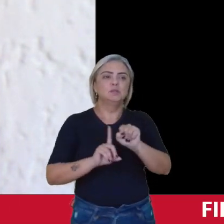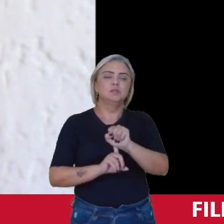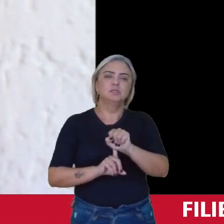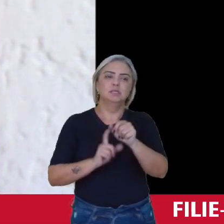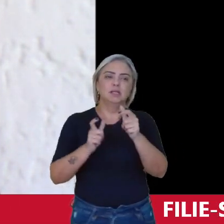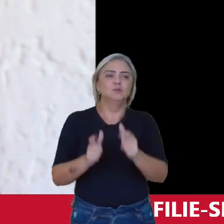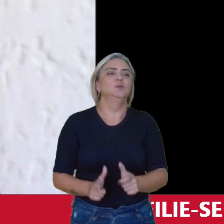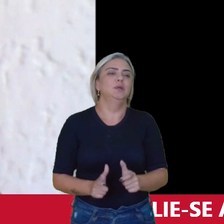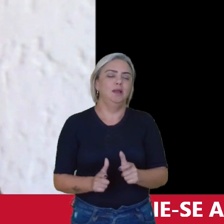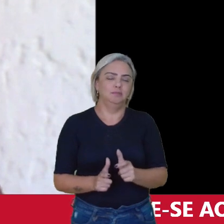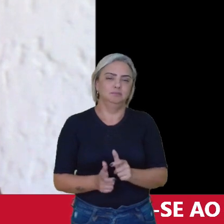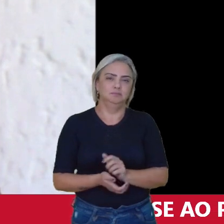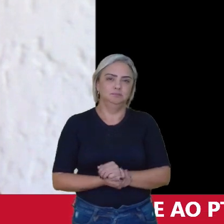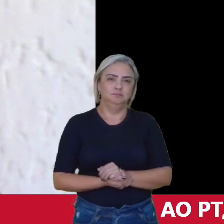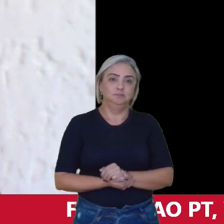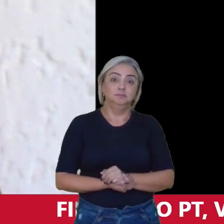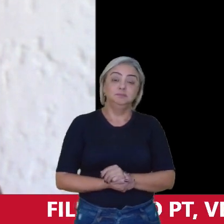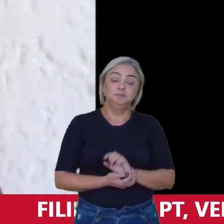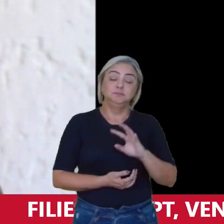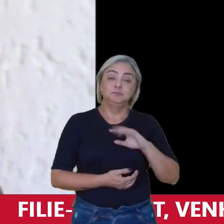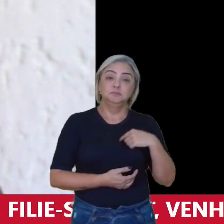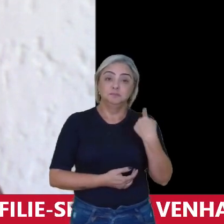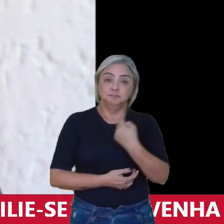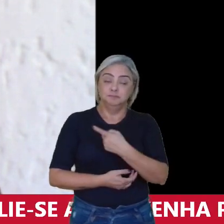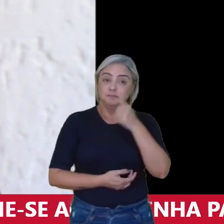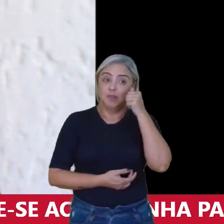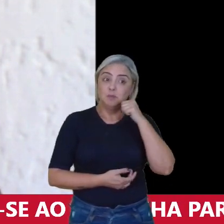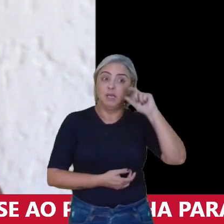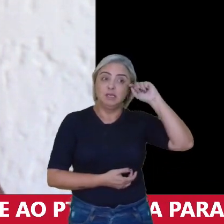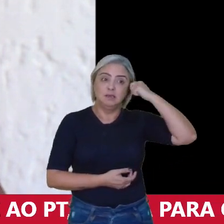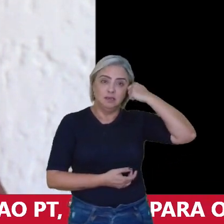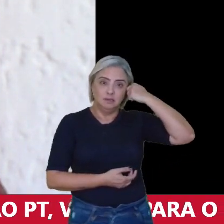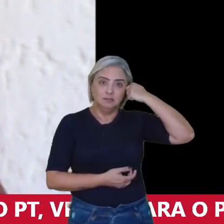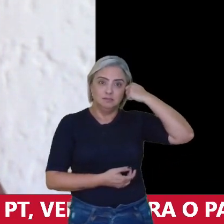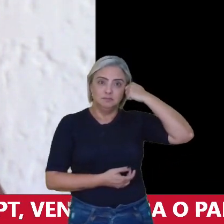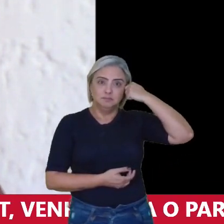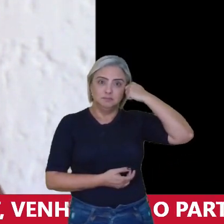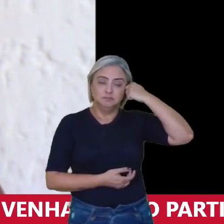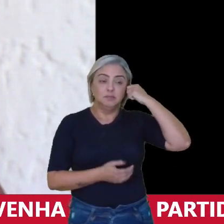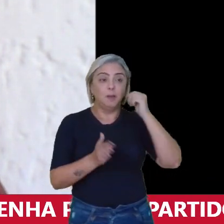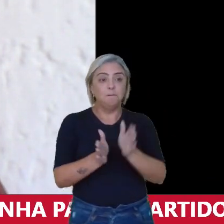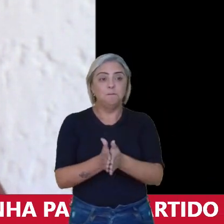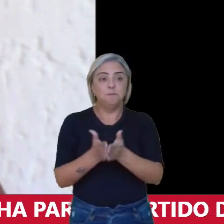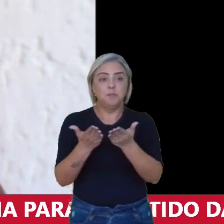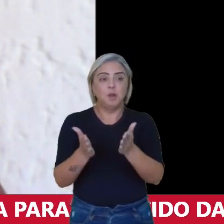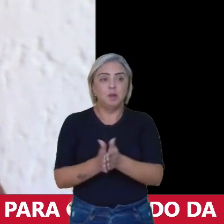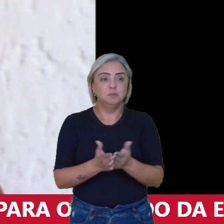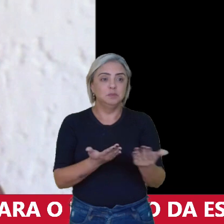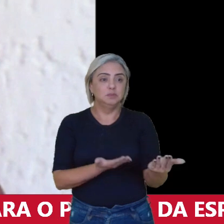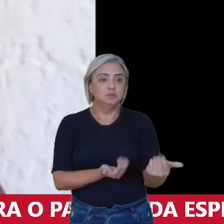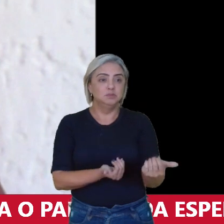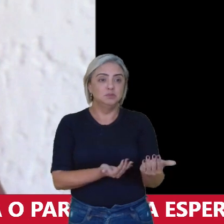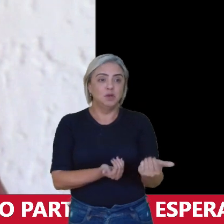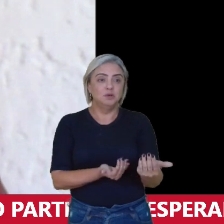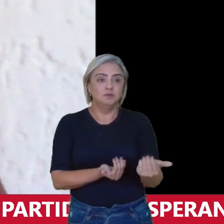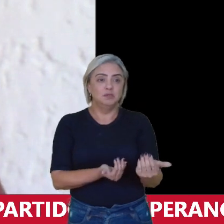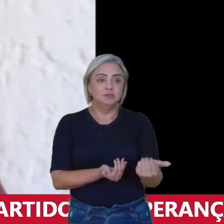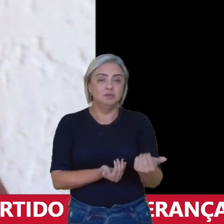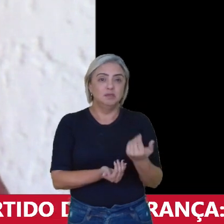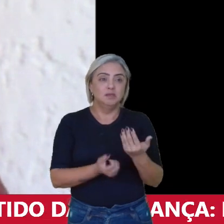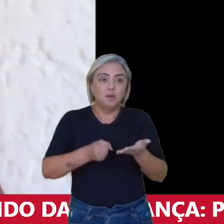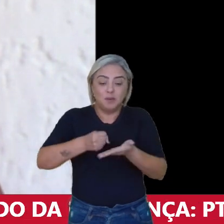brasileira, né? Então, as mulheres negras, pobres, jovens estão